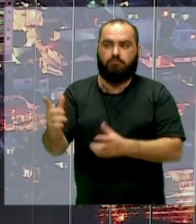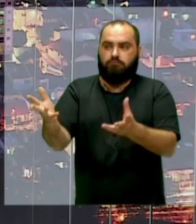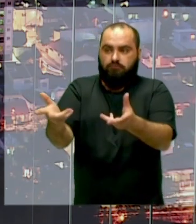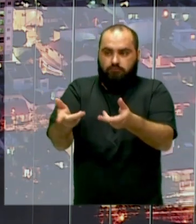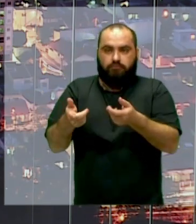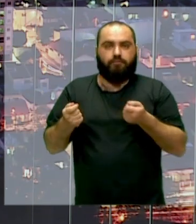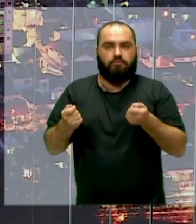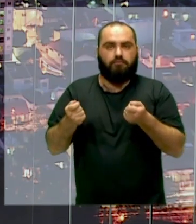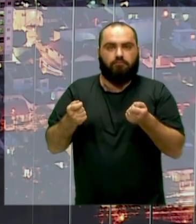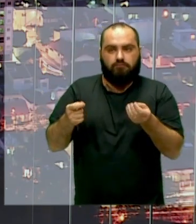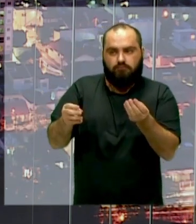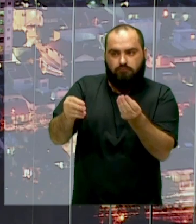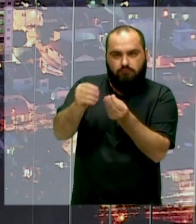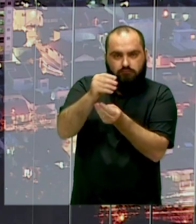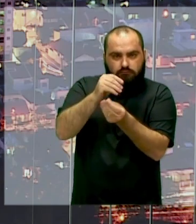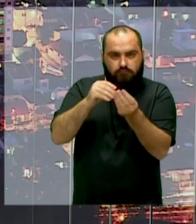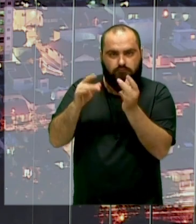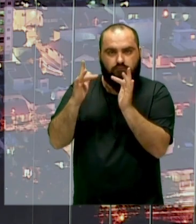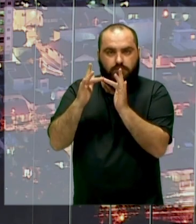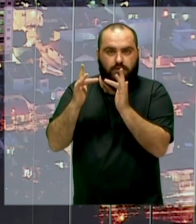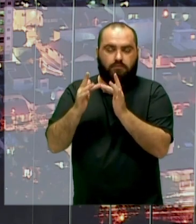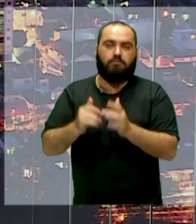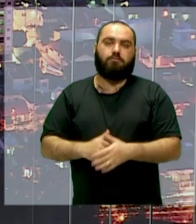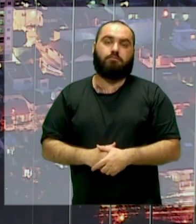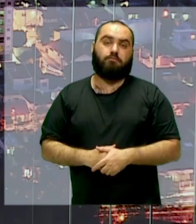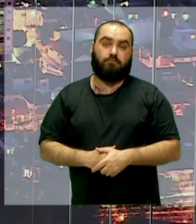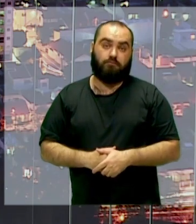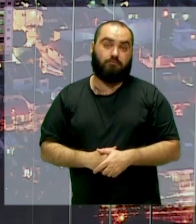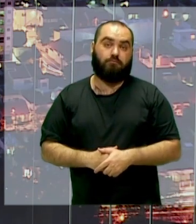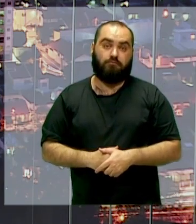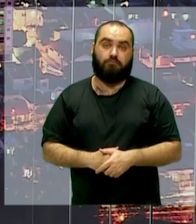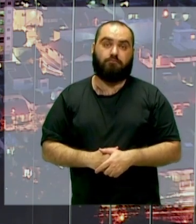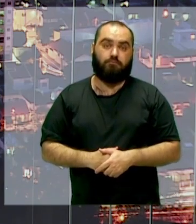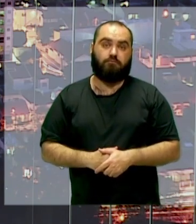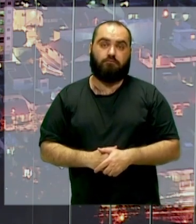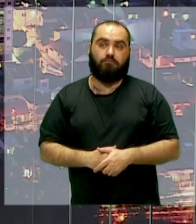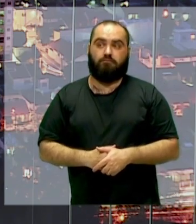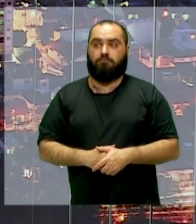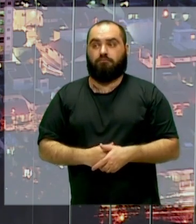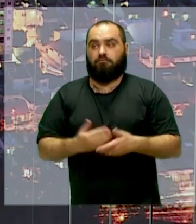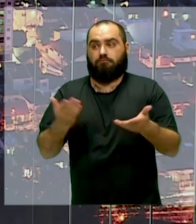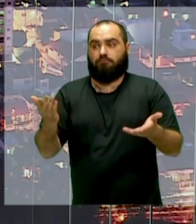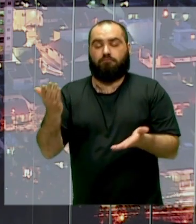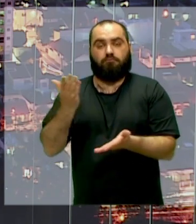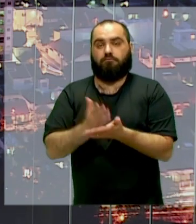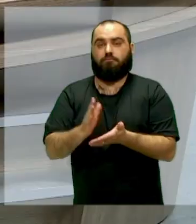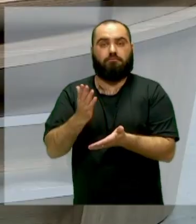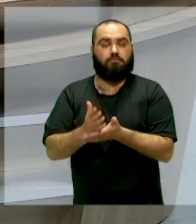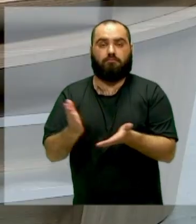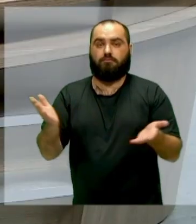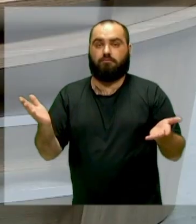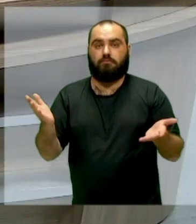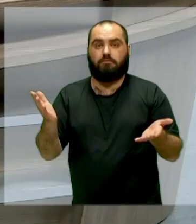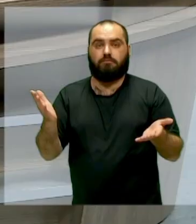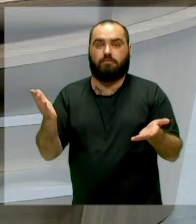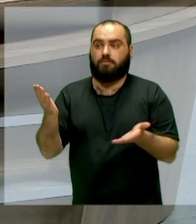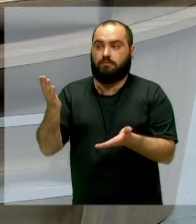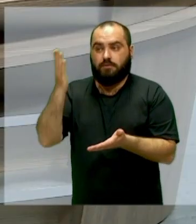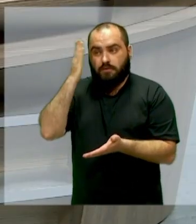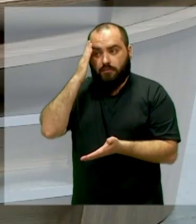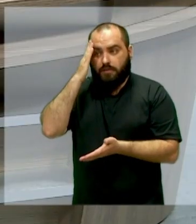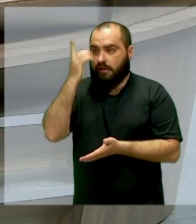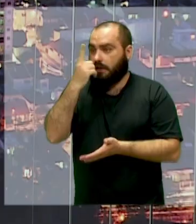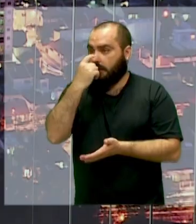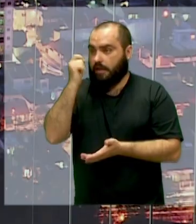vai est manipulando gente não não custa nada você tirar o excesso de